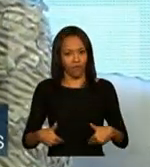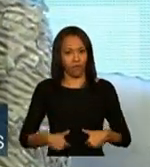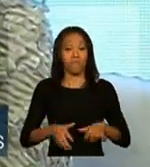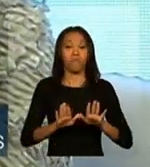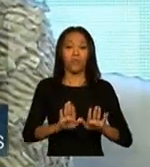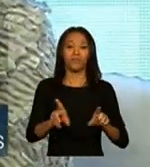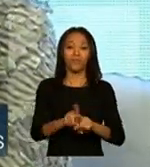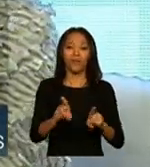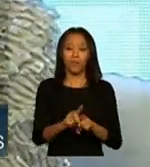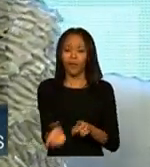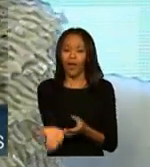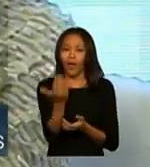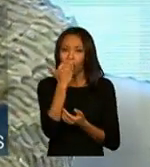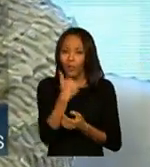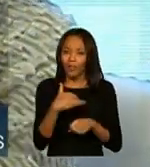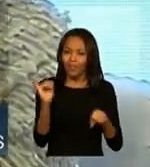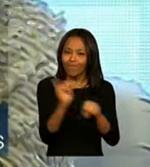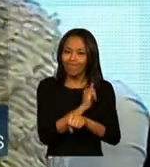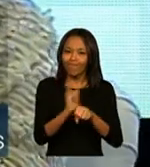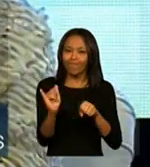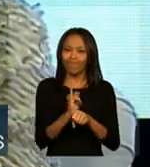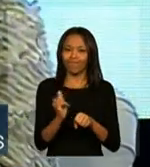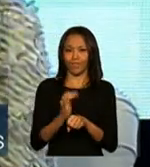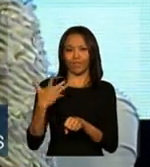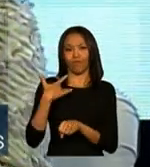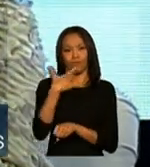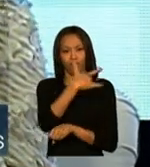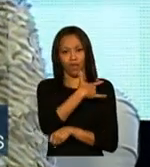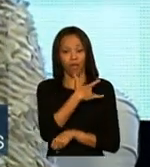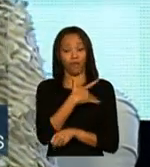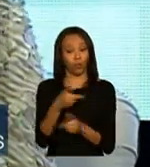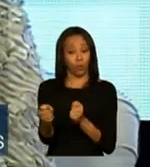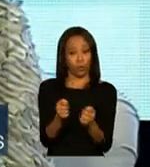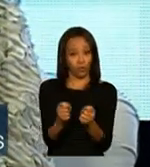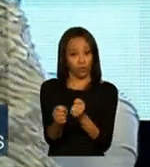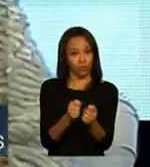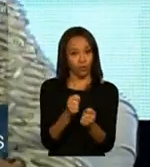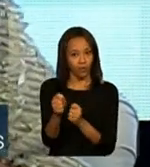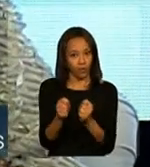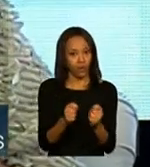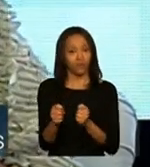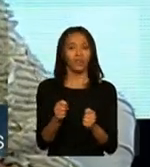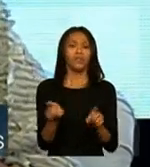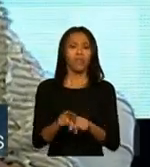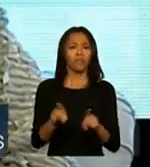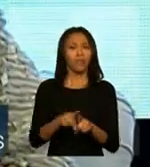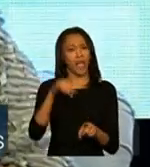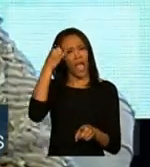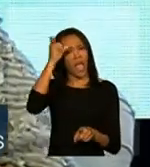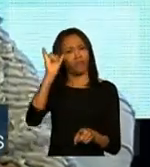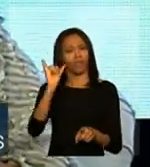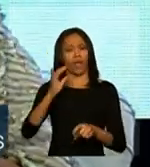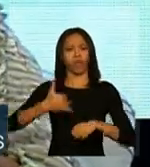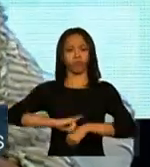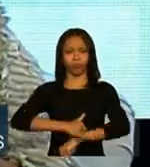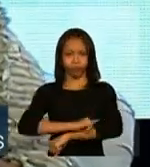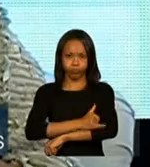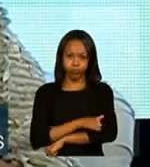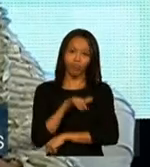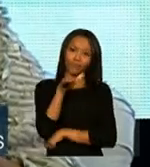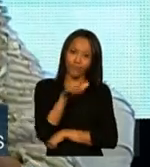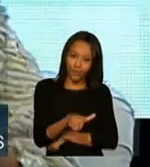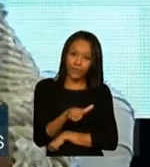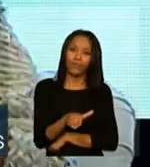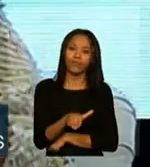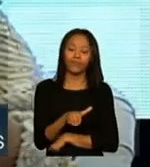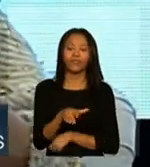da alimentação saudável, do controle, né, e da luta contra a obesidade infantil, a